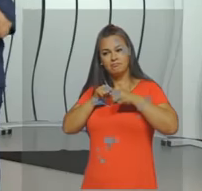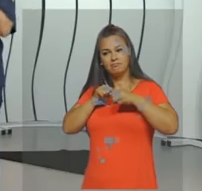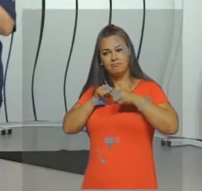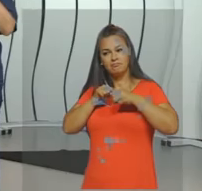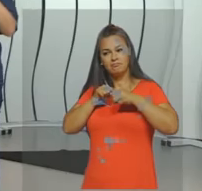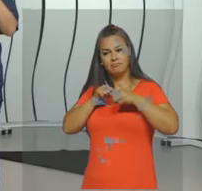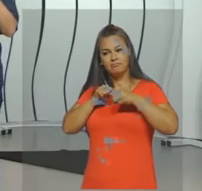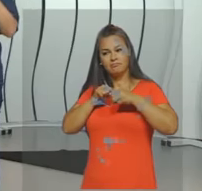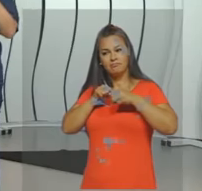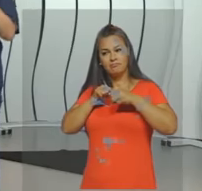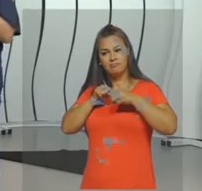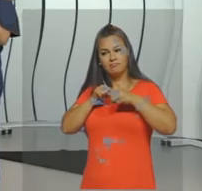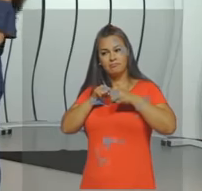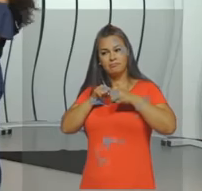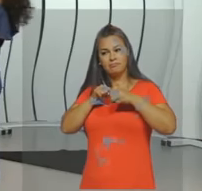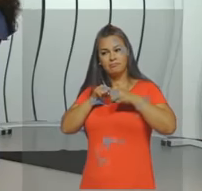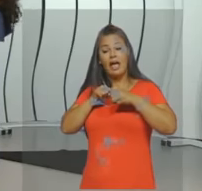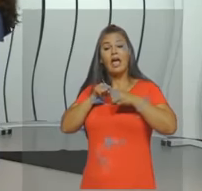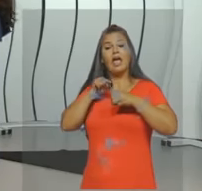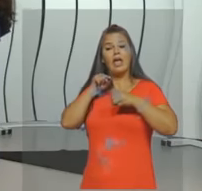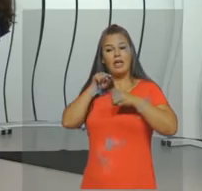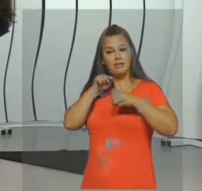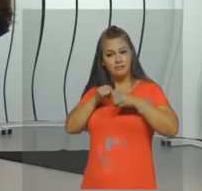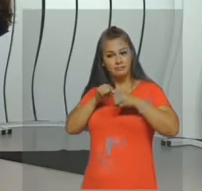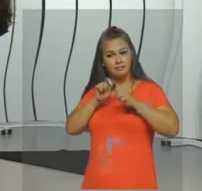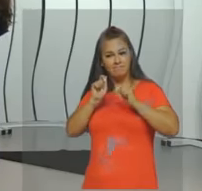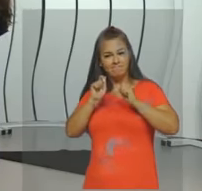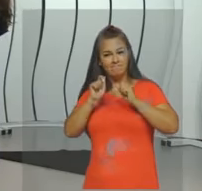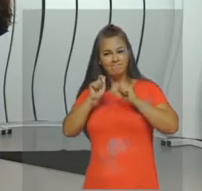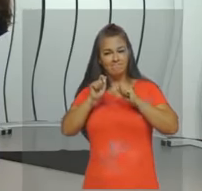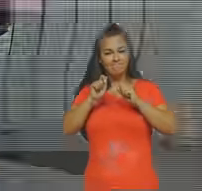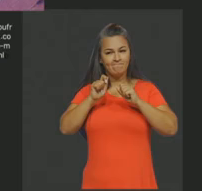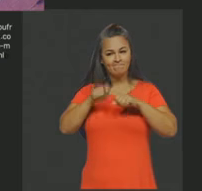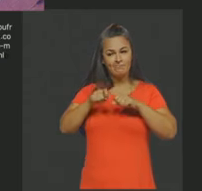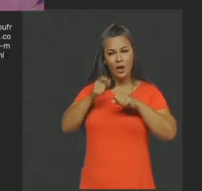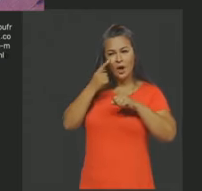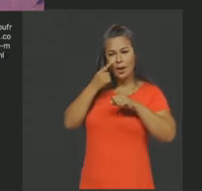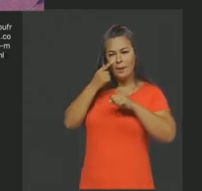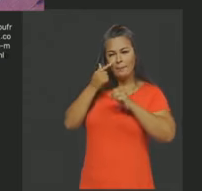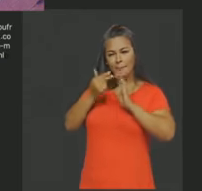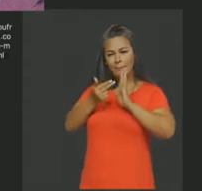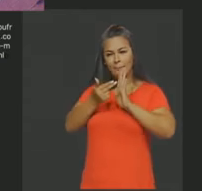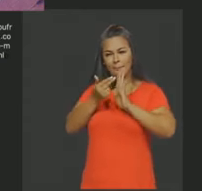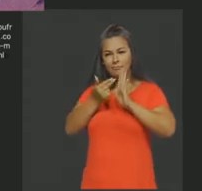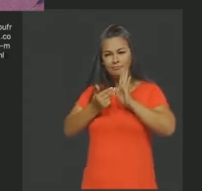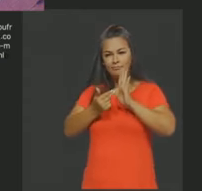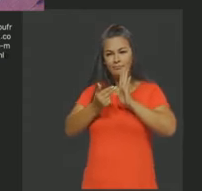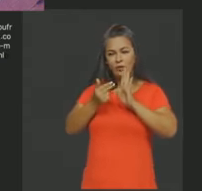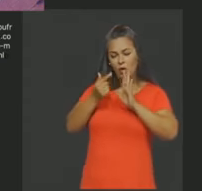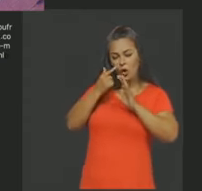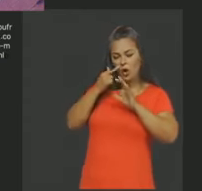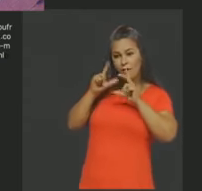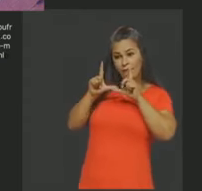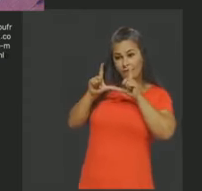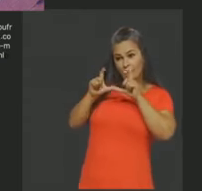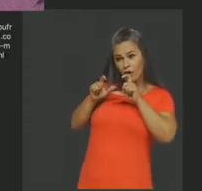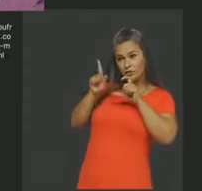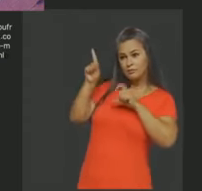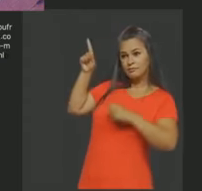a disposição delas que vai dar aqui esse aspecto de estria transversal,